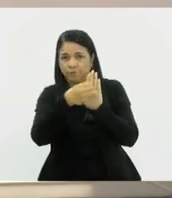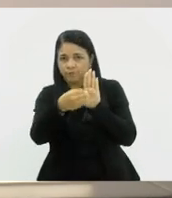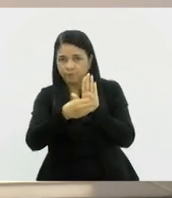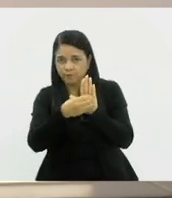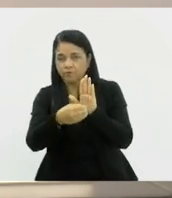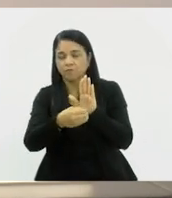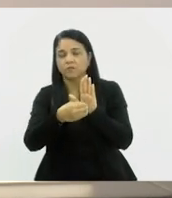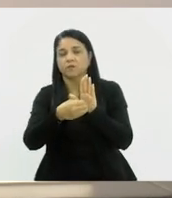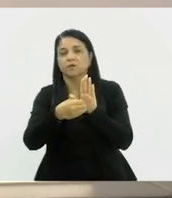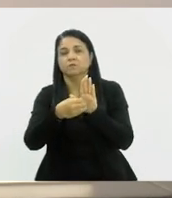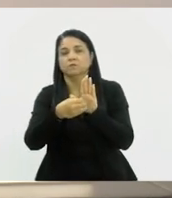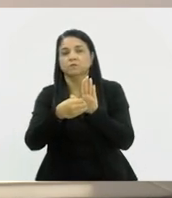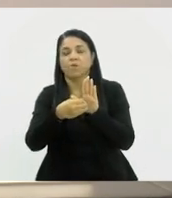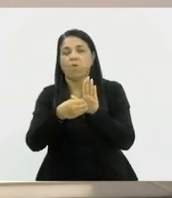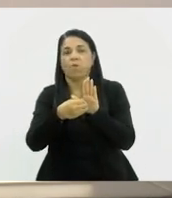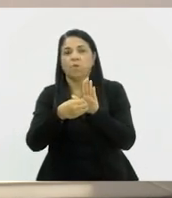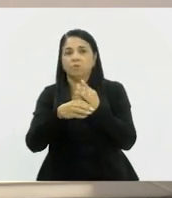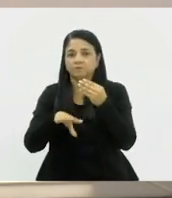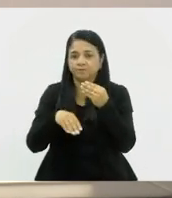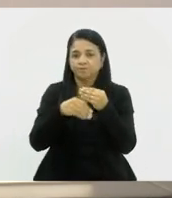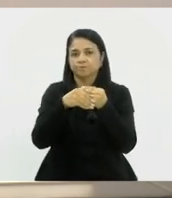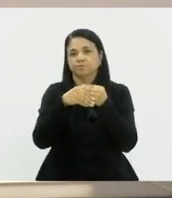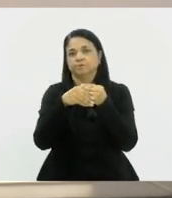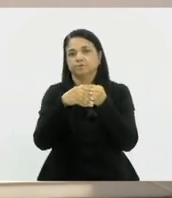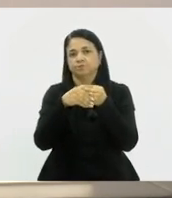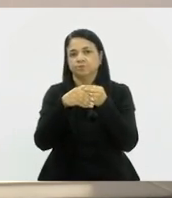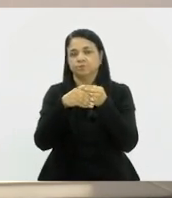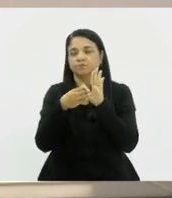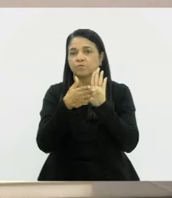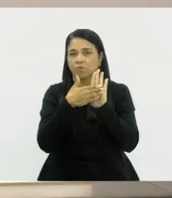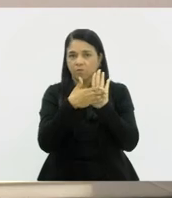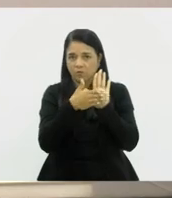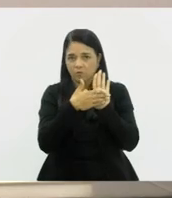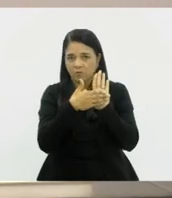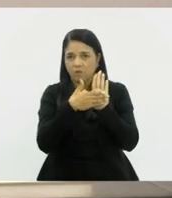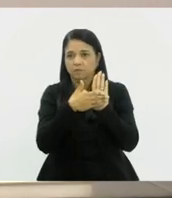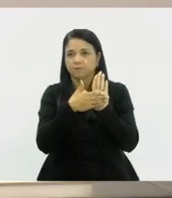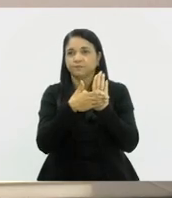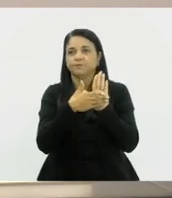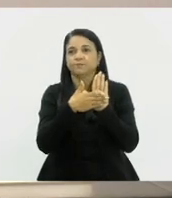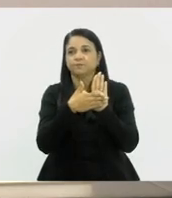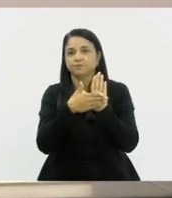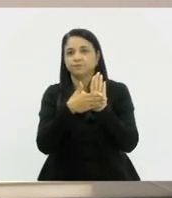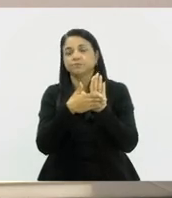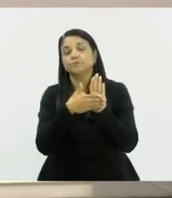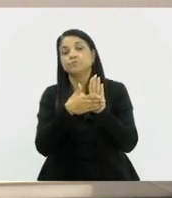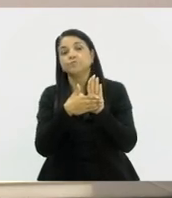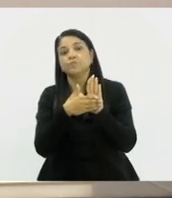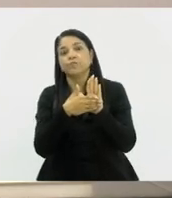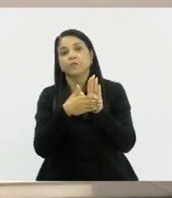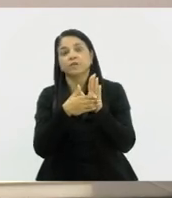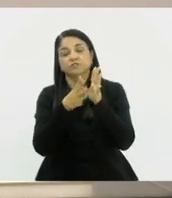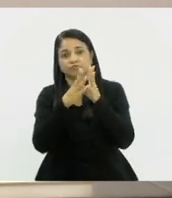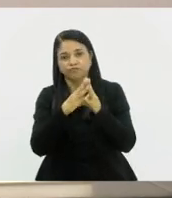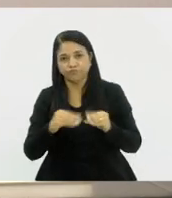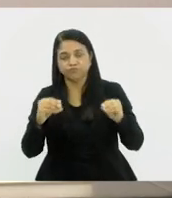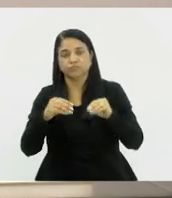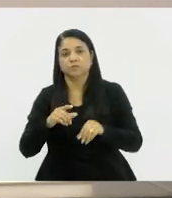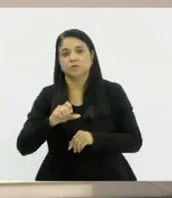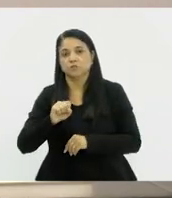eh nos alimentam na nossa proposta né de extinção da